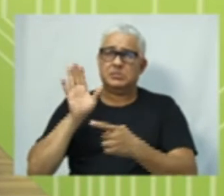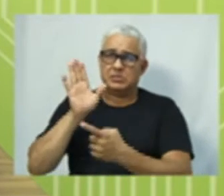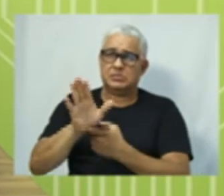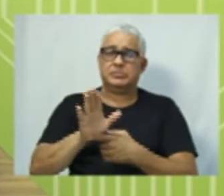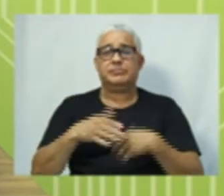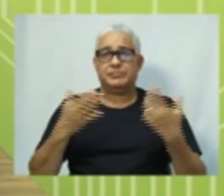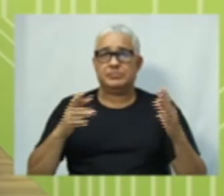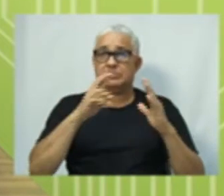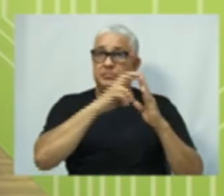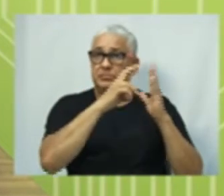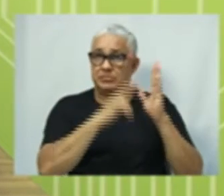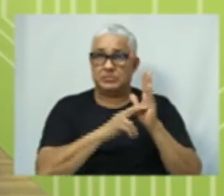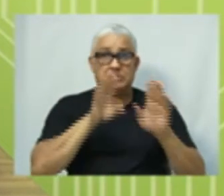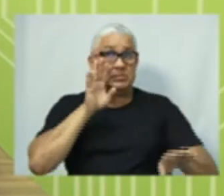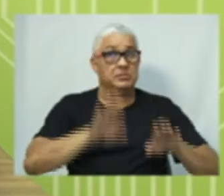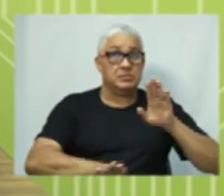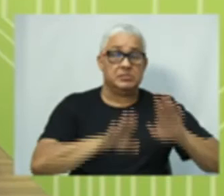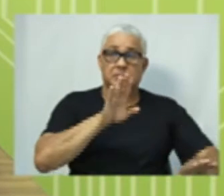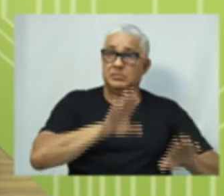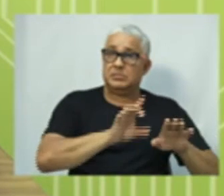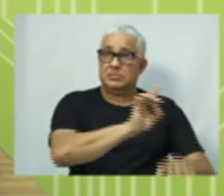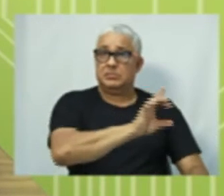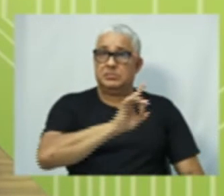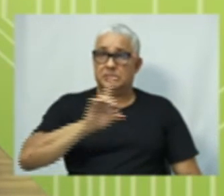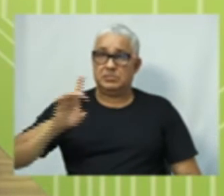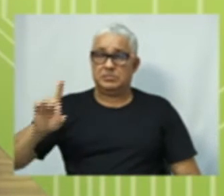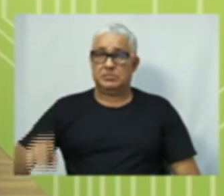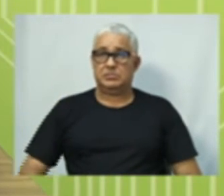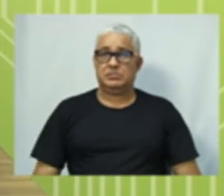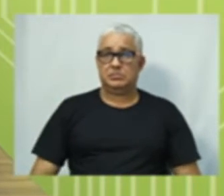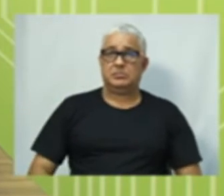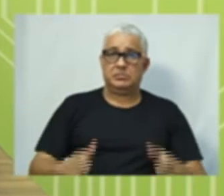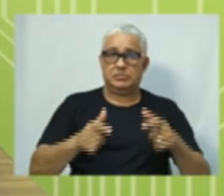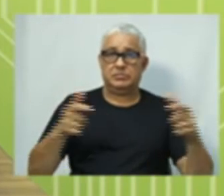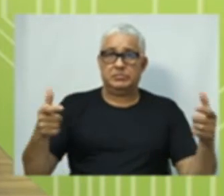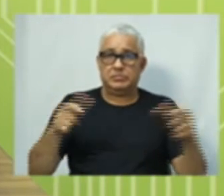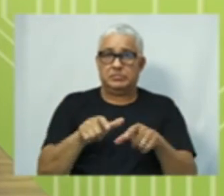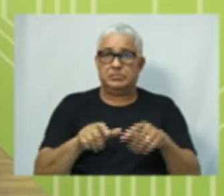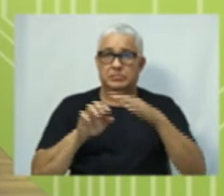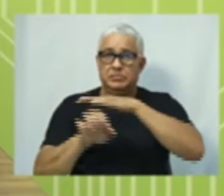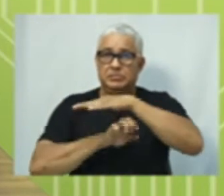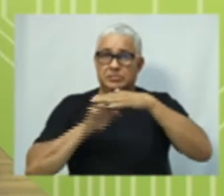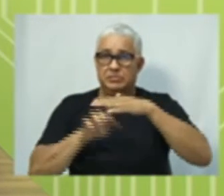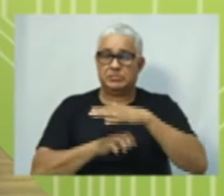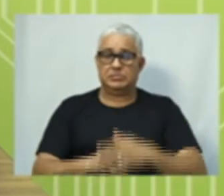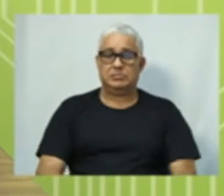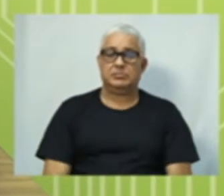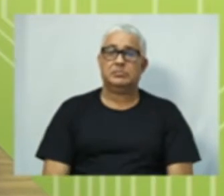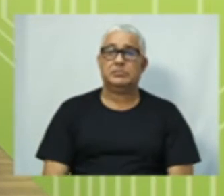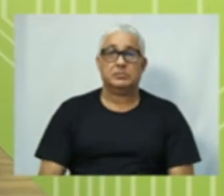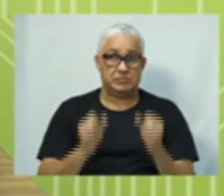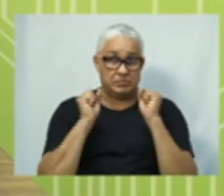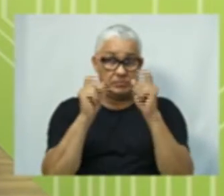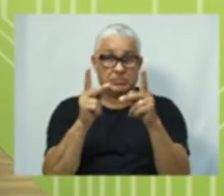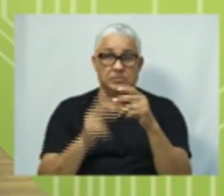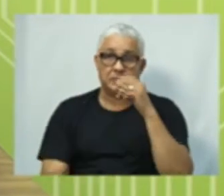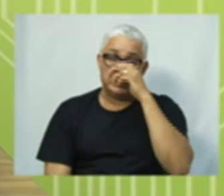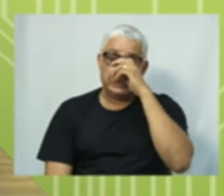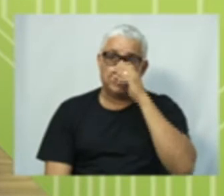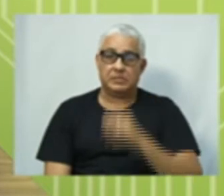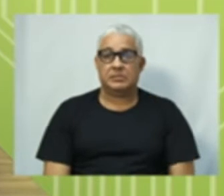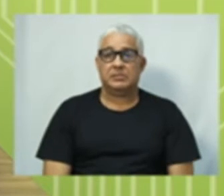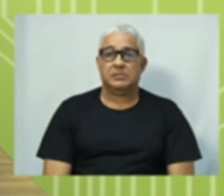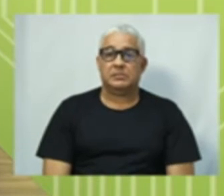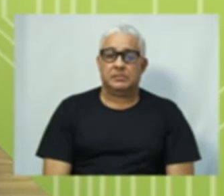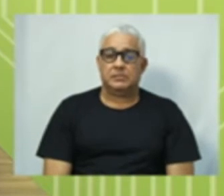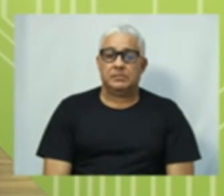os regimes dependem também do tamanho da empresa e da sua complexidade, ok?